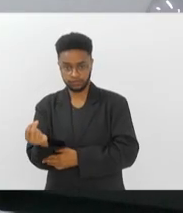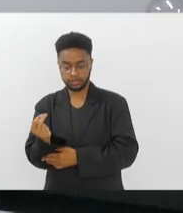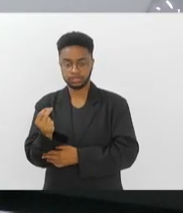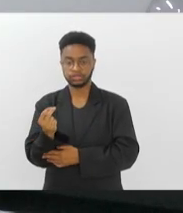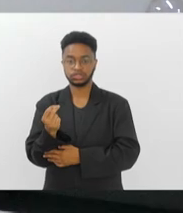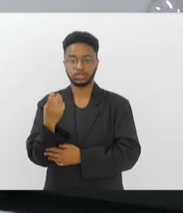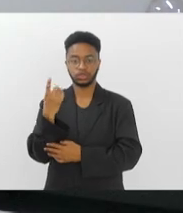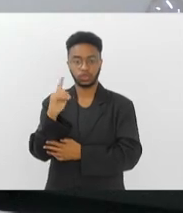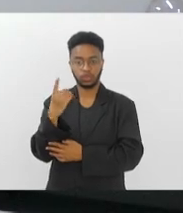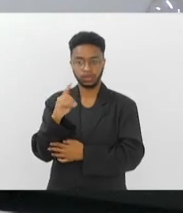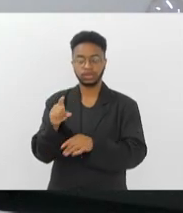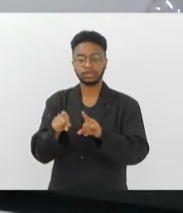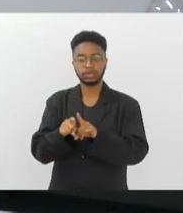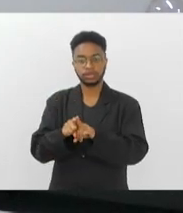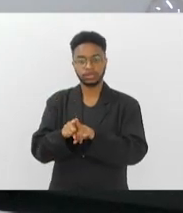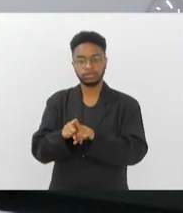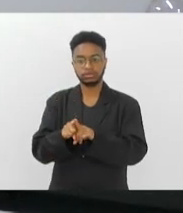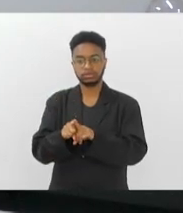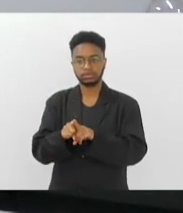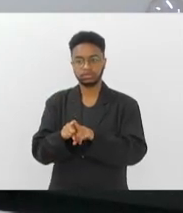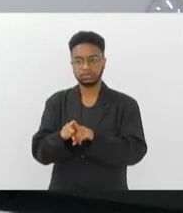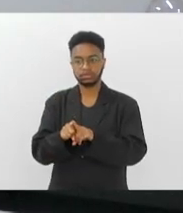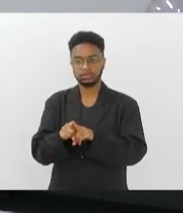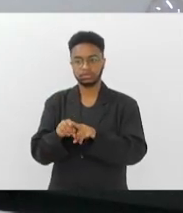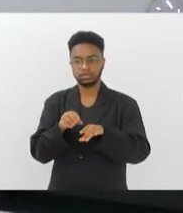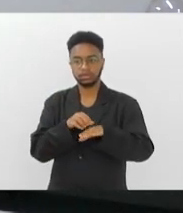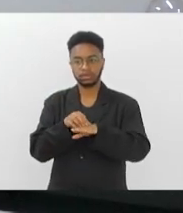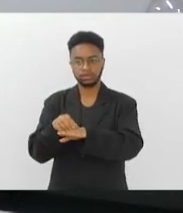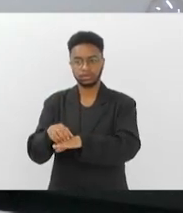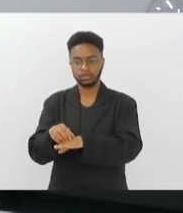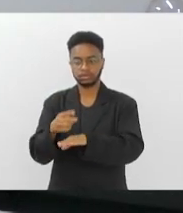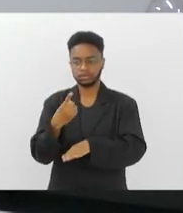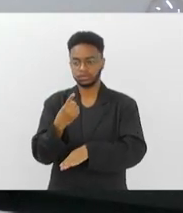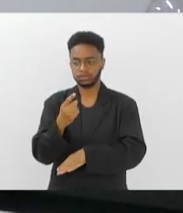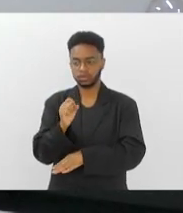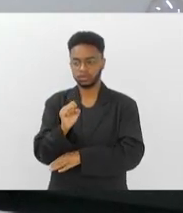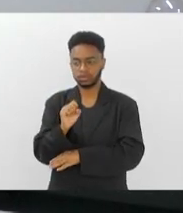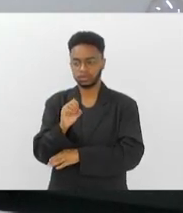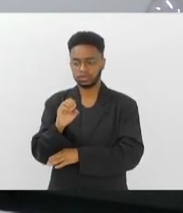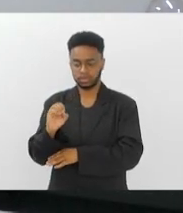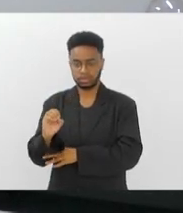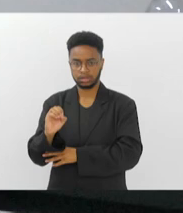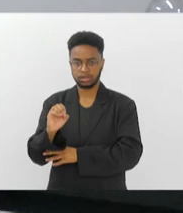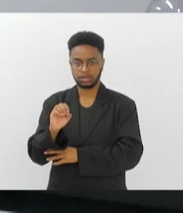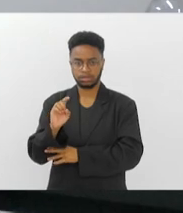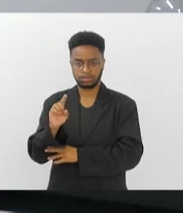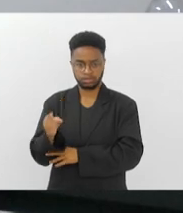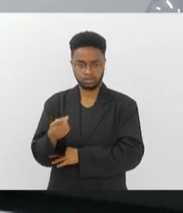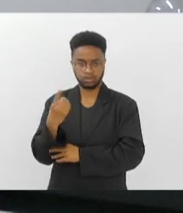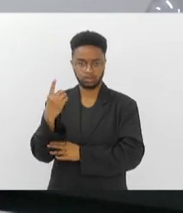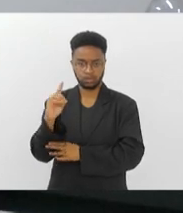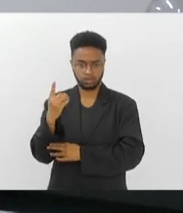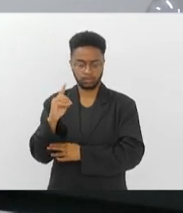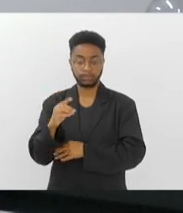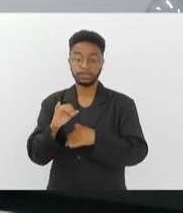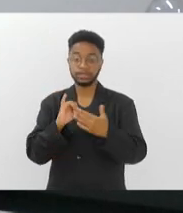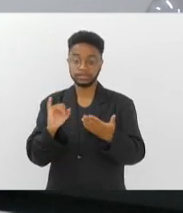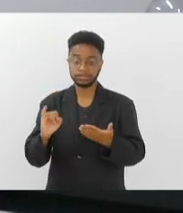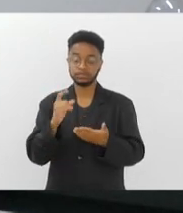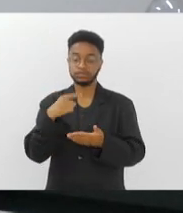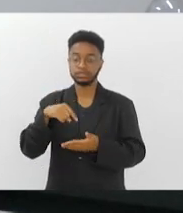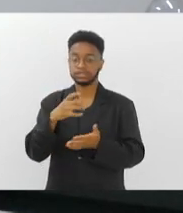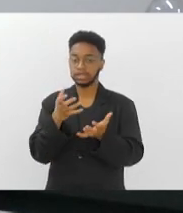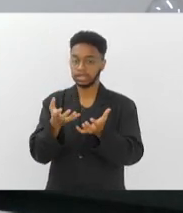torno de 580 dólares. Tá? Quem precisar ou quiser nos